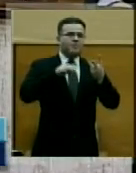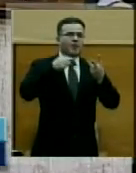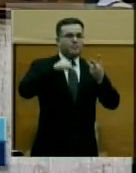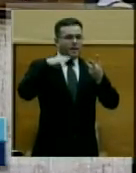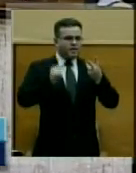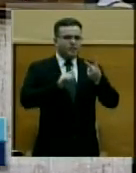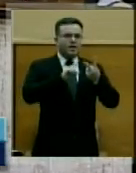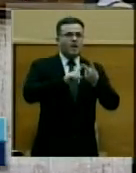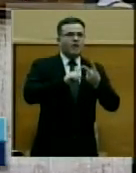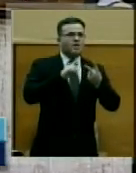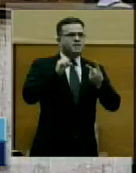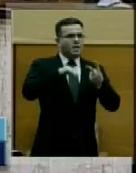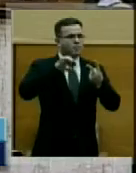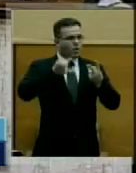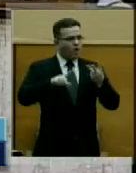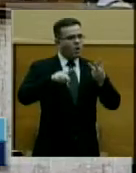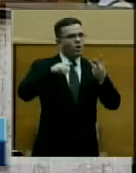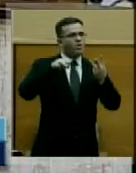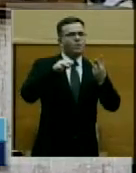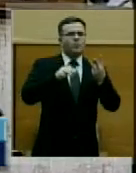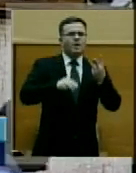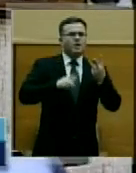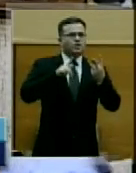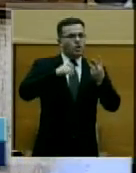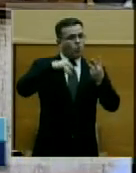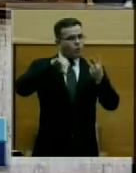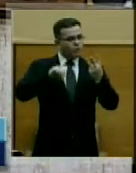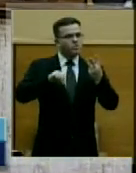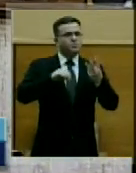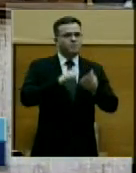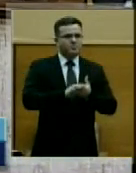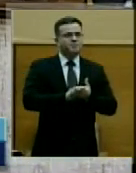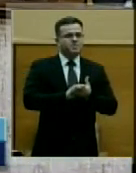Samuel, deputada Maria Mendonça e deputado Jorge Passos.